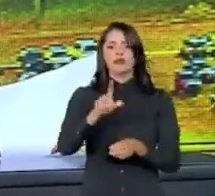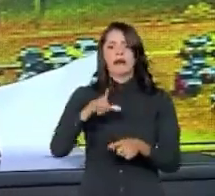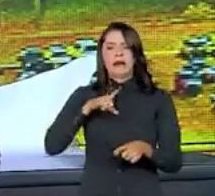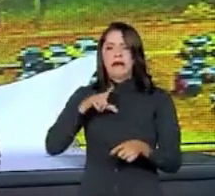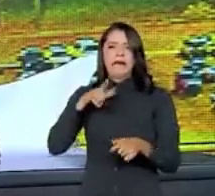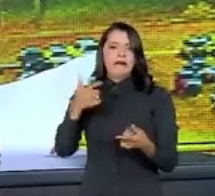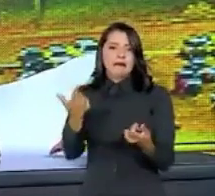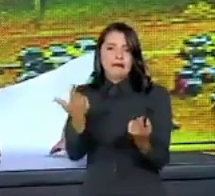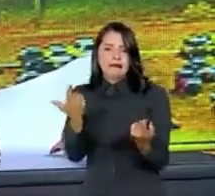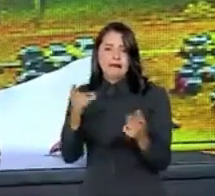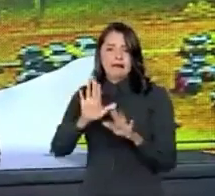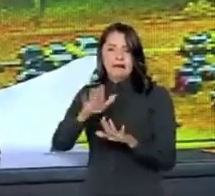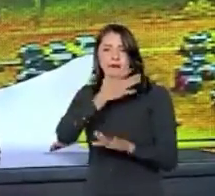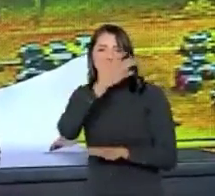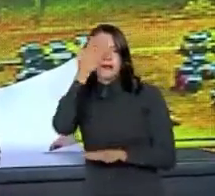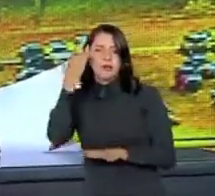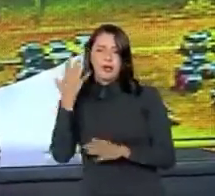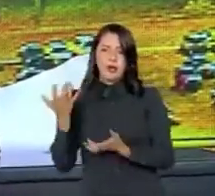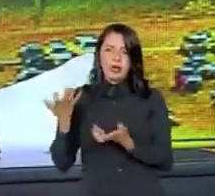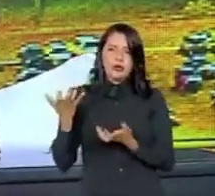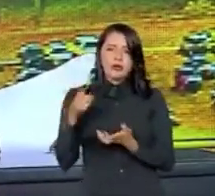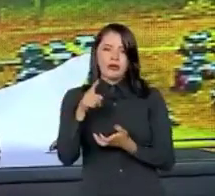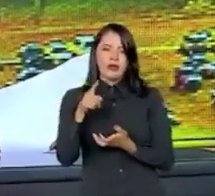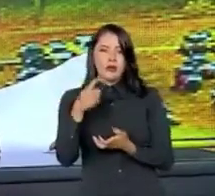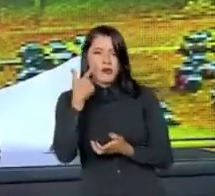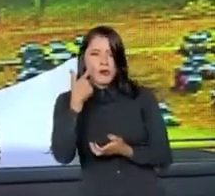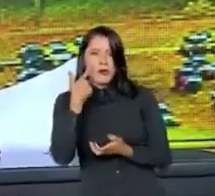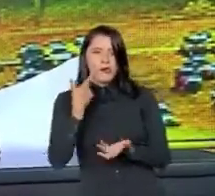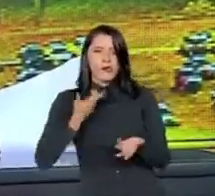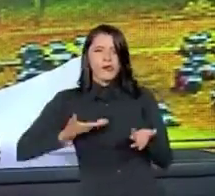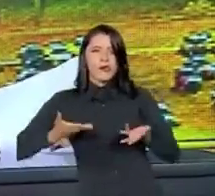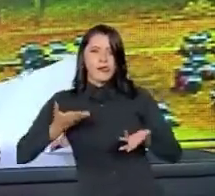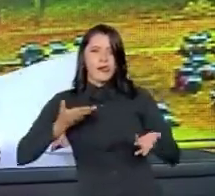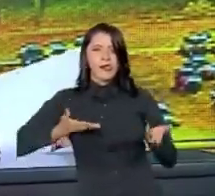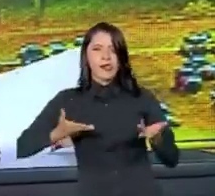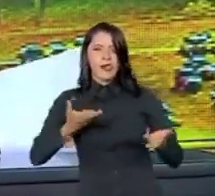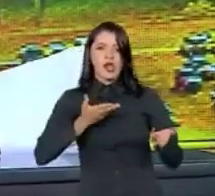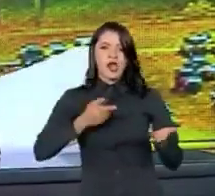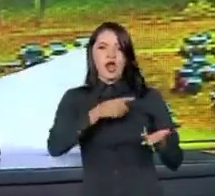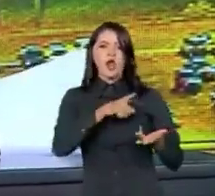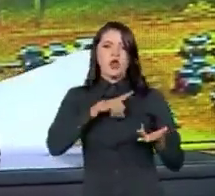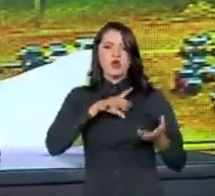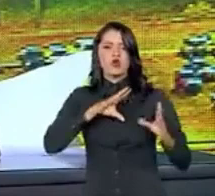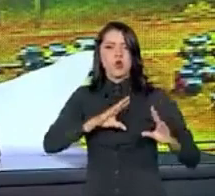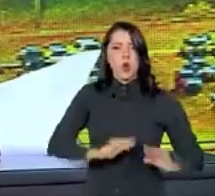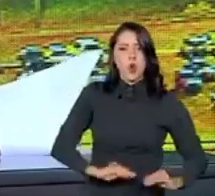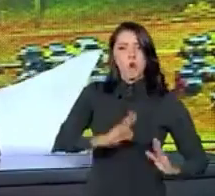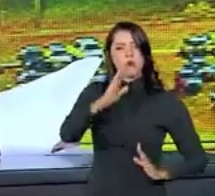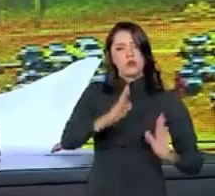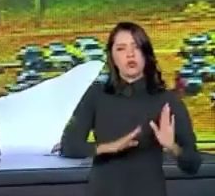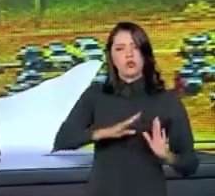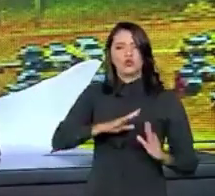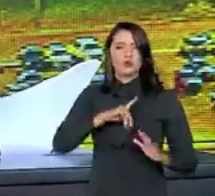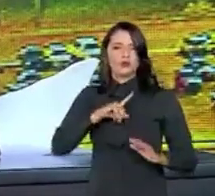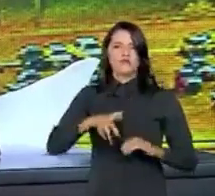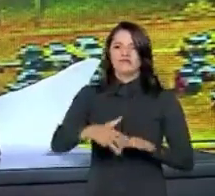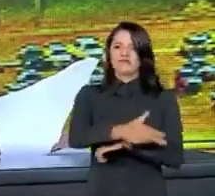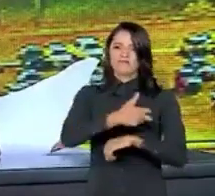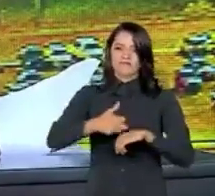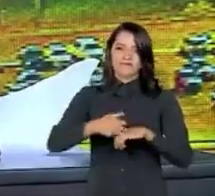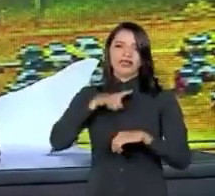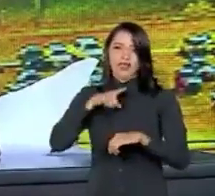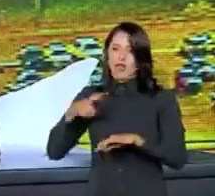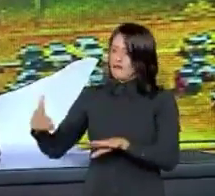margem aos que queriam flertar com o abismo. O ataque